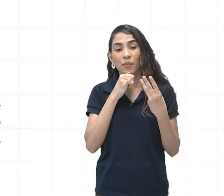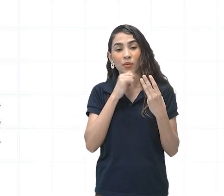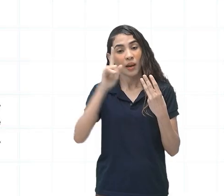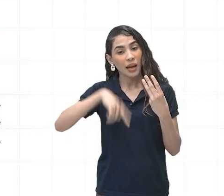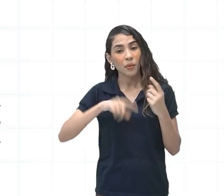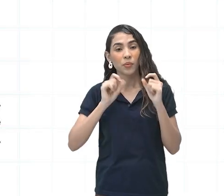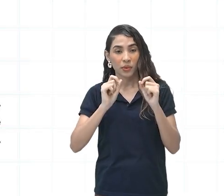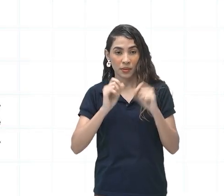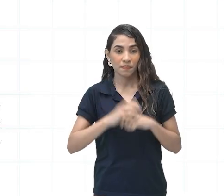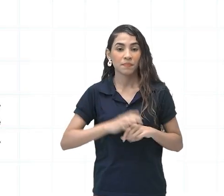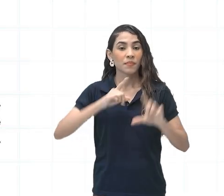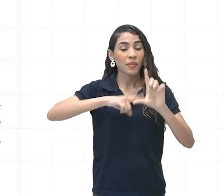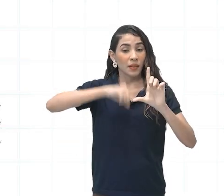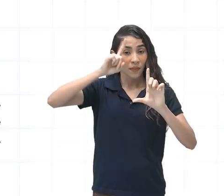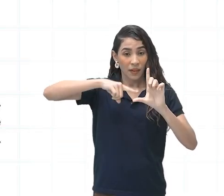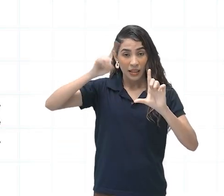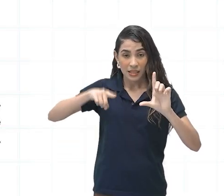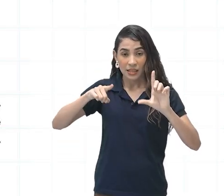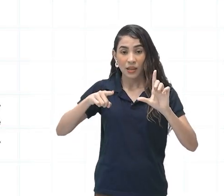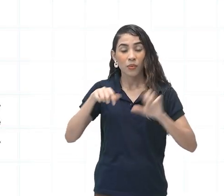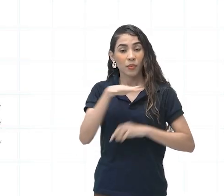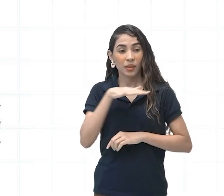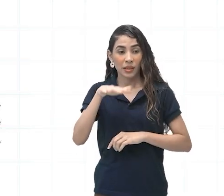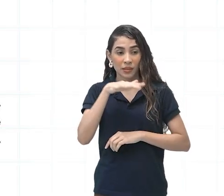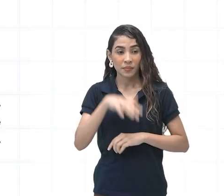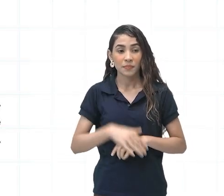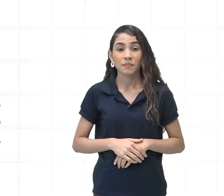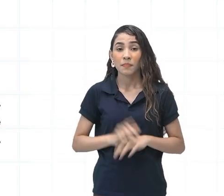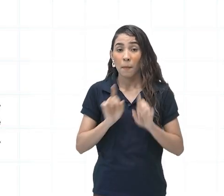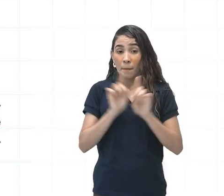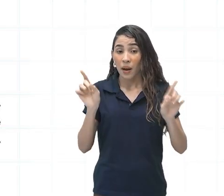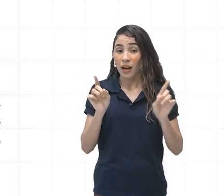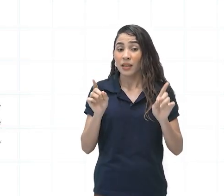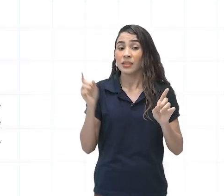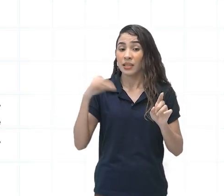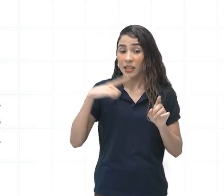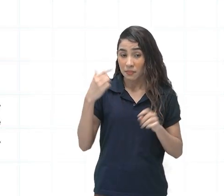são exemplos dessa variação que é regional. Mas temos